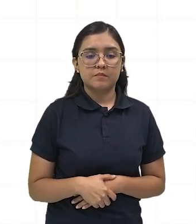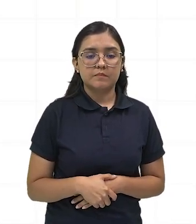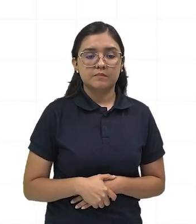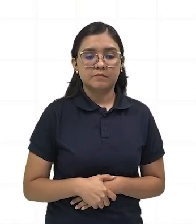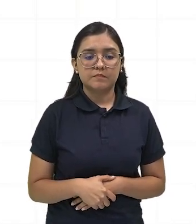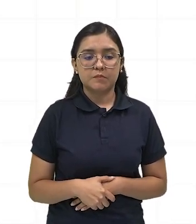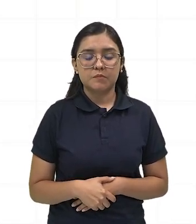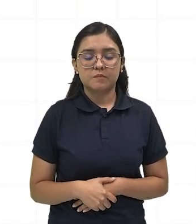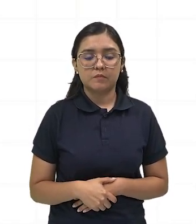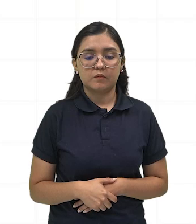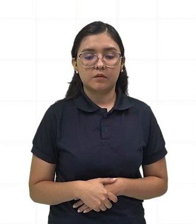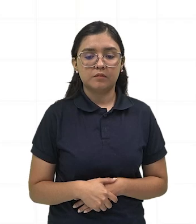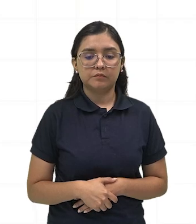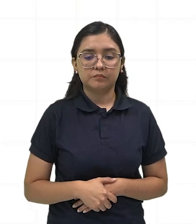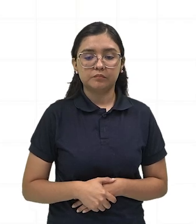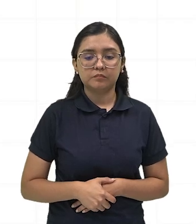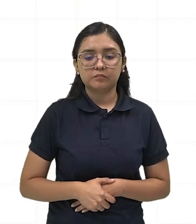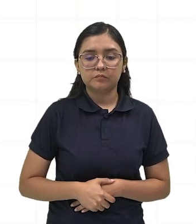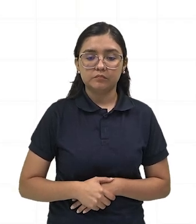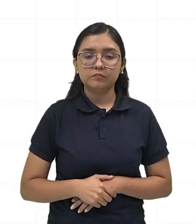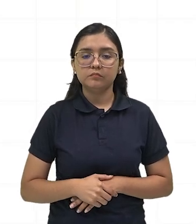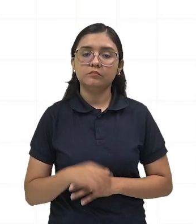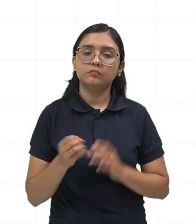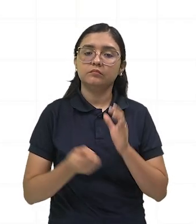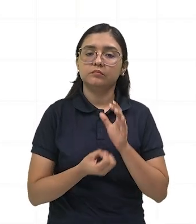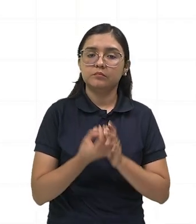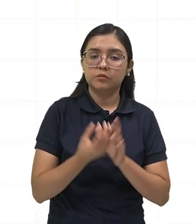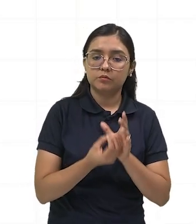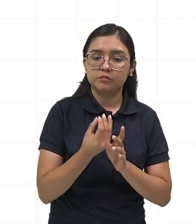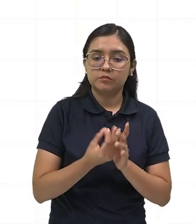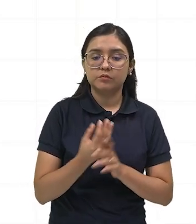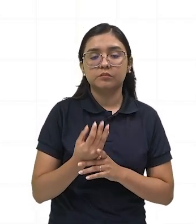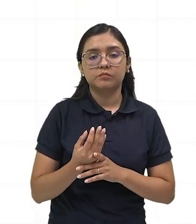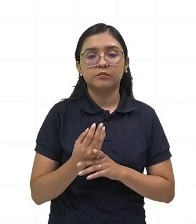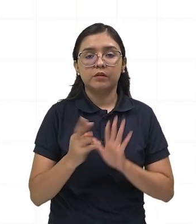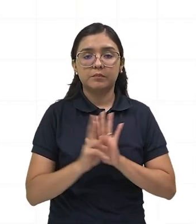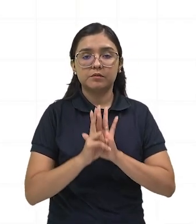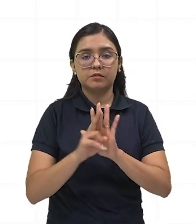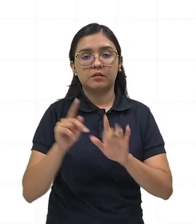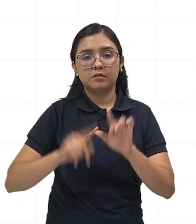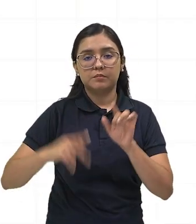aqui. Vamos chamar a produção de P.